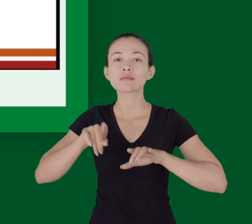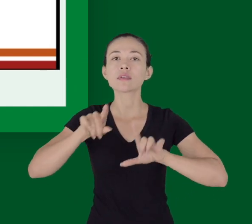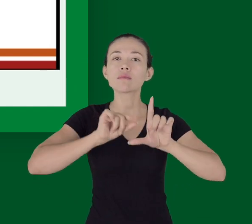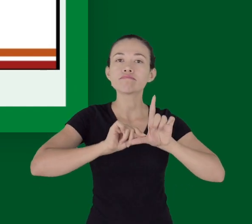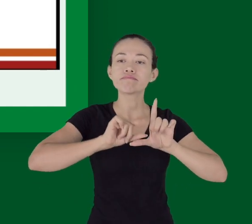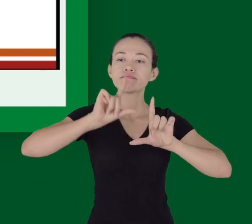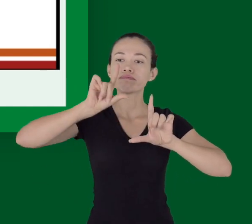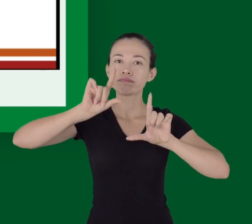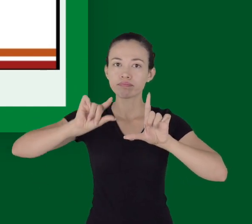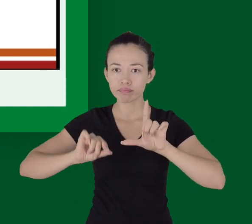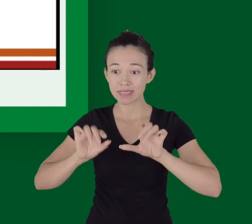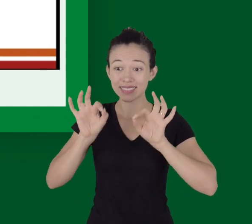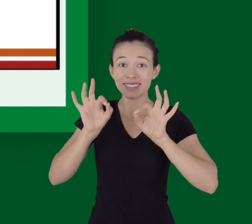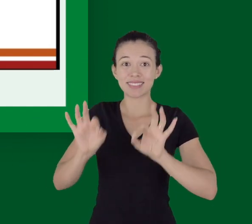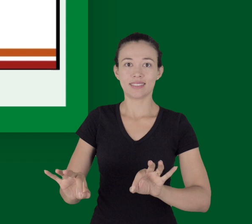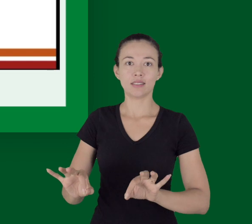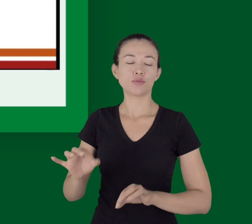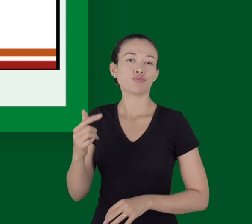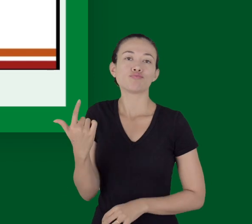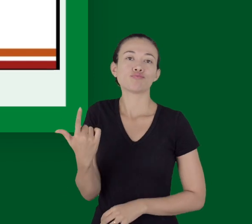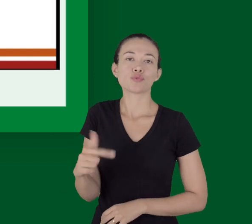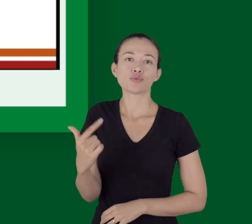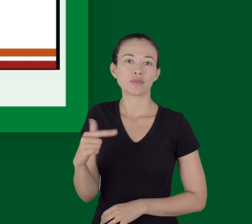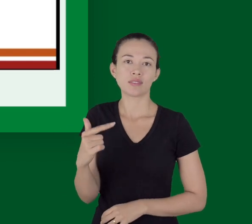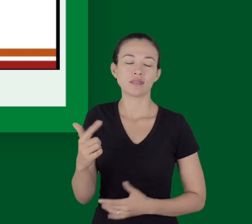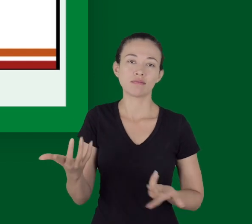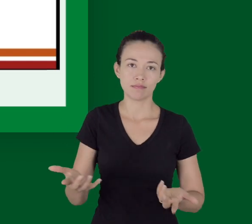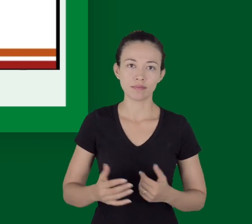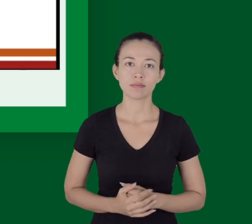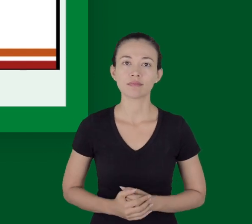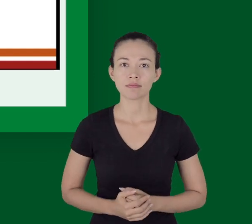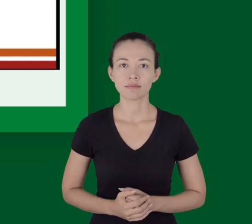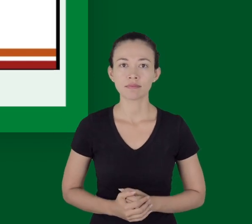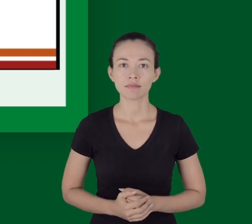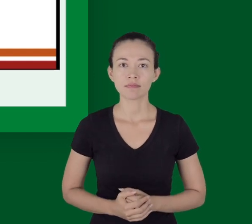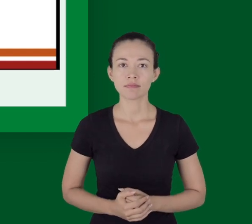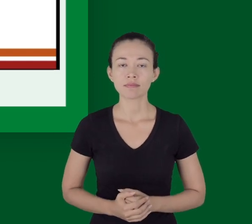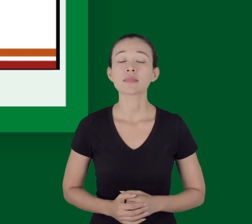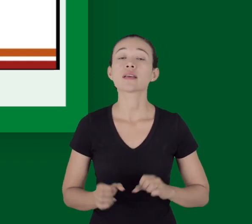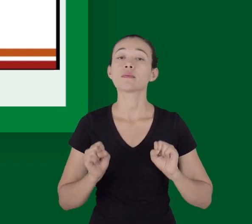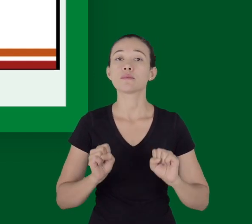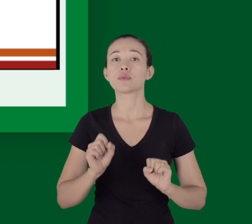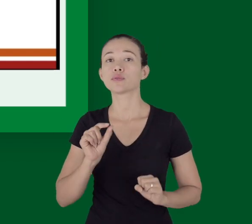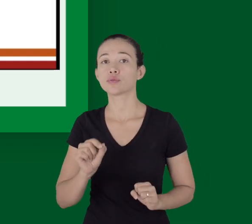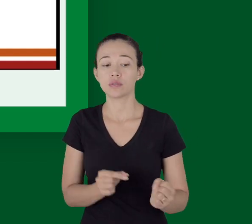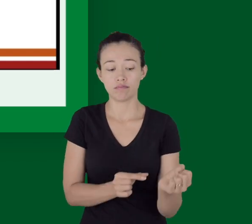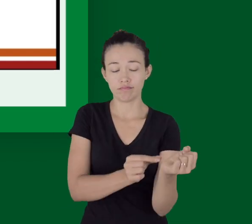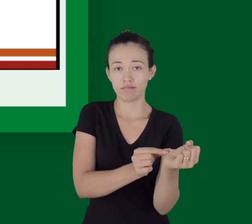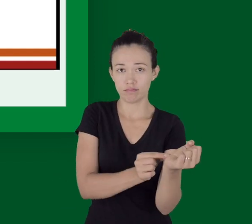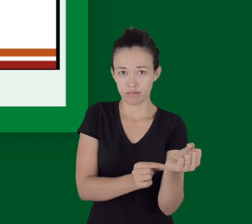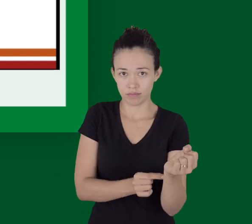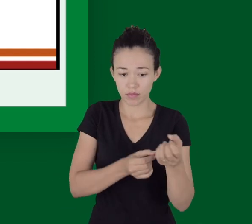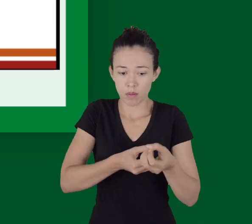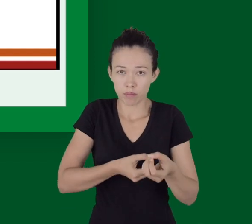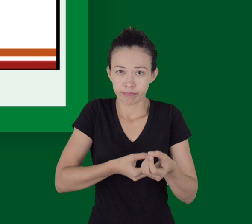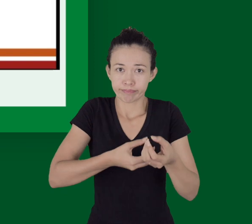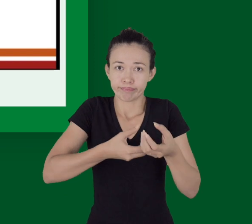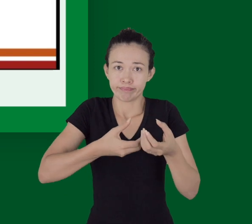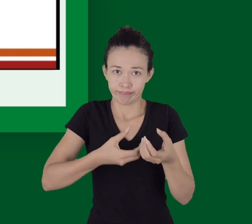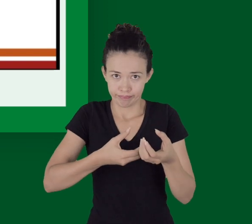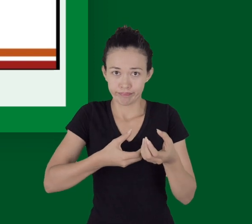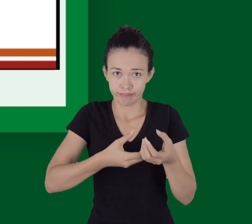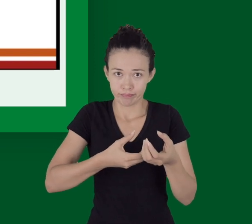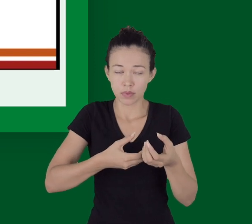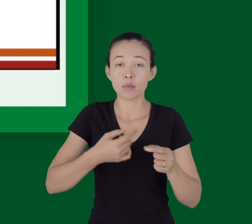no cérebro, pode ser porque o paciente não está adequadamente ventilado, e essa condição de hipercapnia, que eu posso ter vasodilatação por conta do aumento